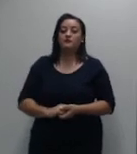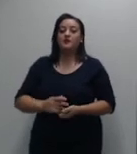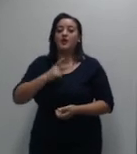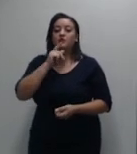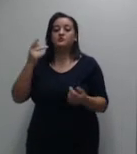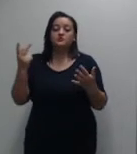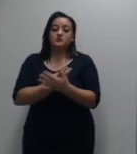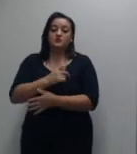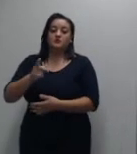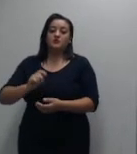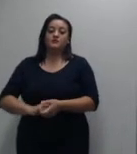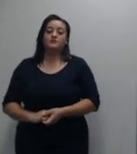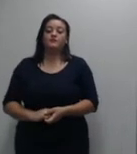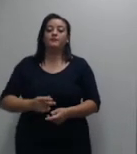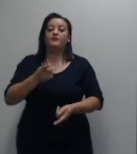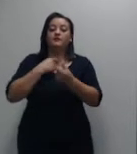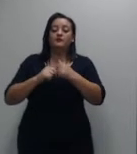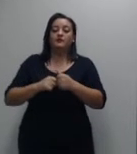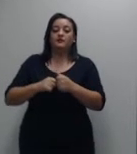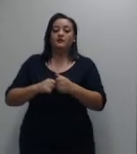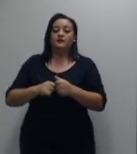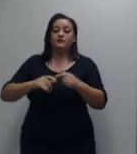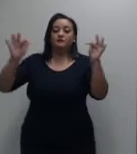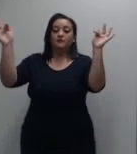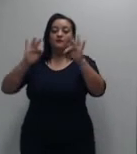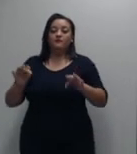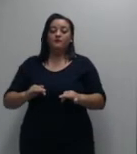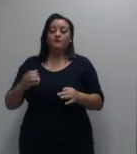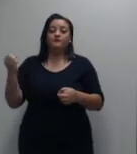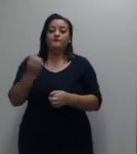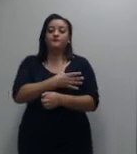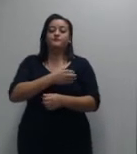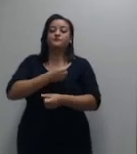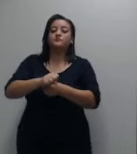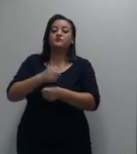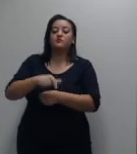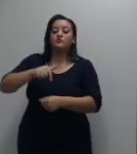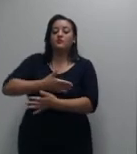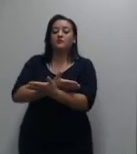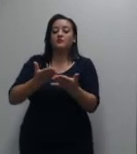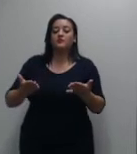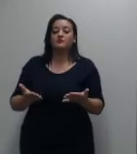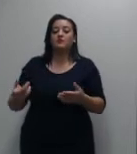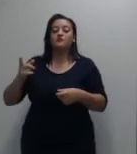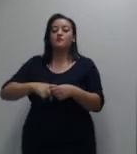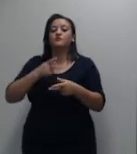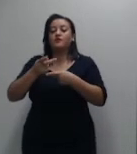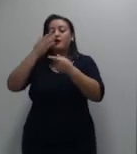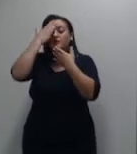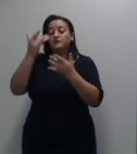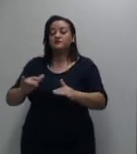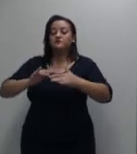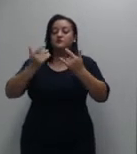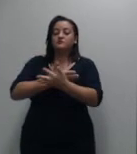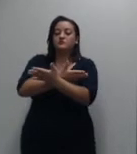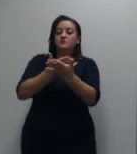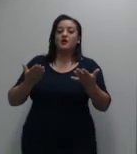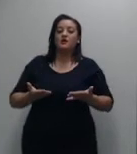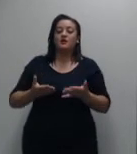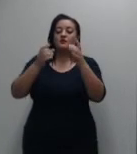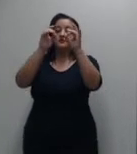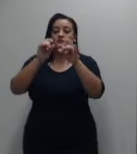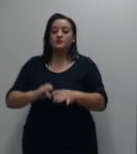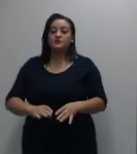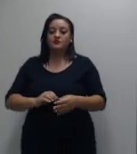aconteceu e desejando um feliz ano novo a todos os integrantes da corte eu devolvo a palavra agradeço demais a atenção de todos principalmente da